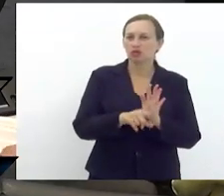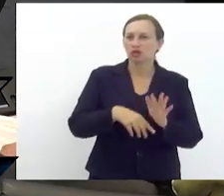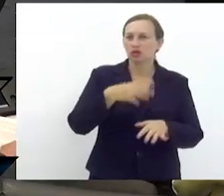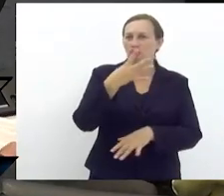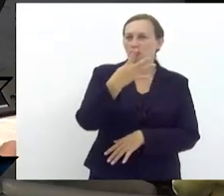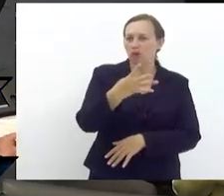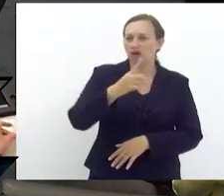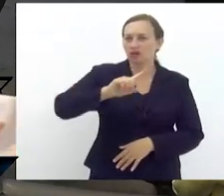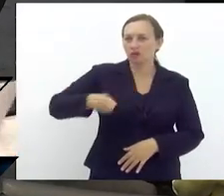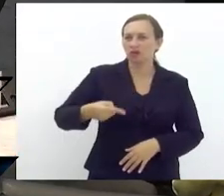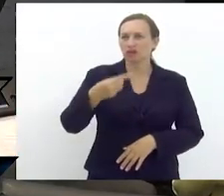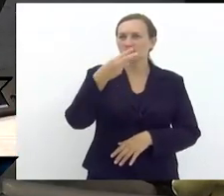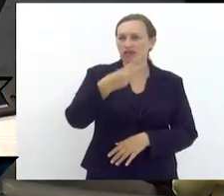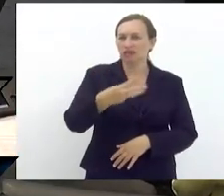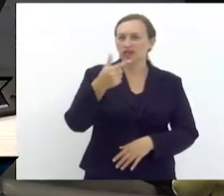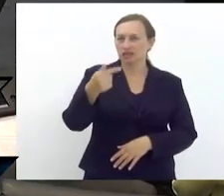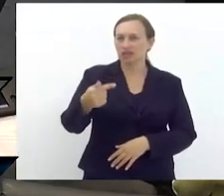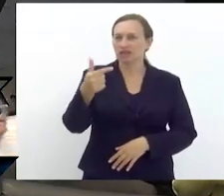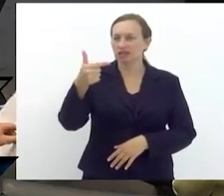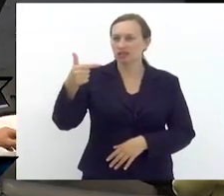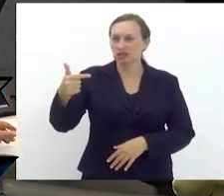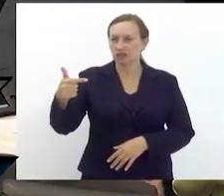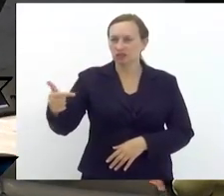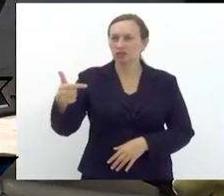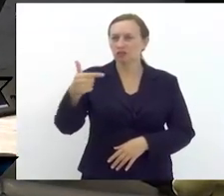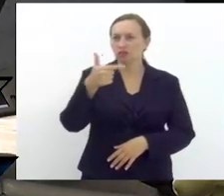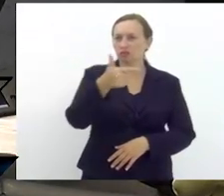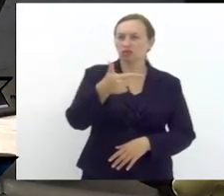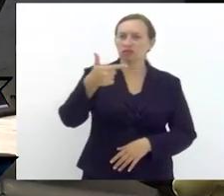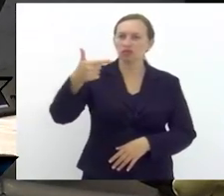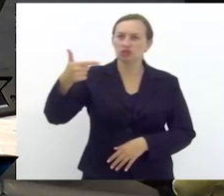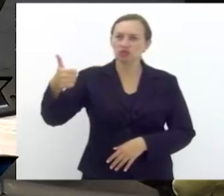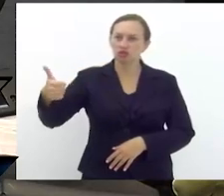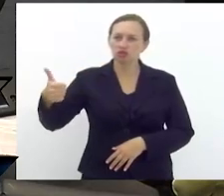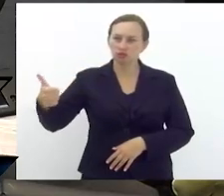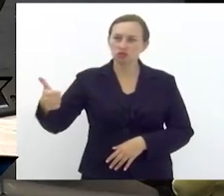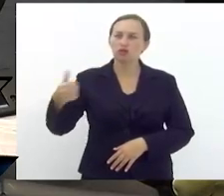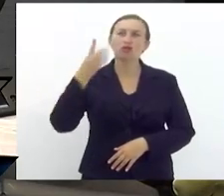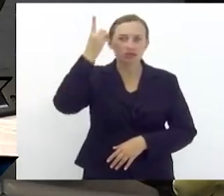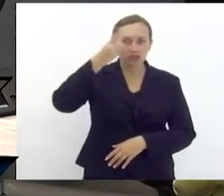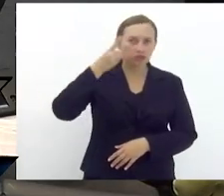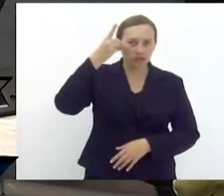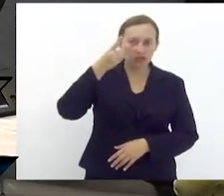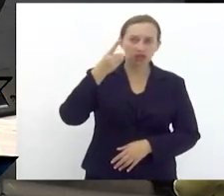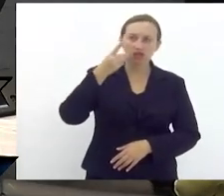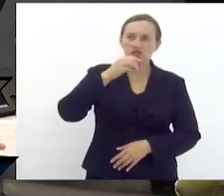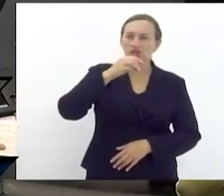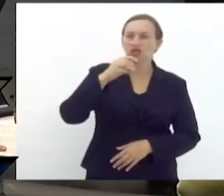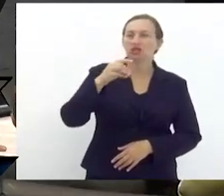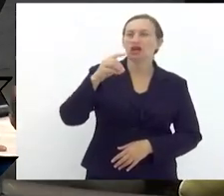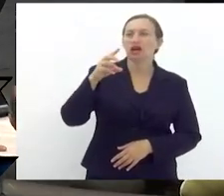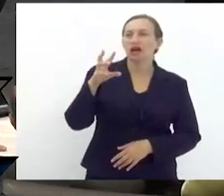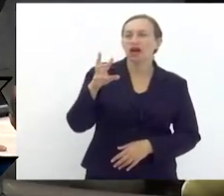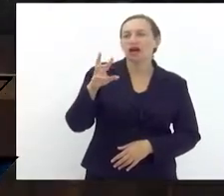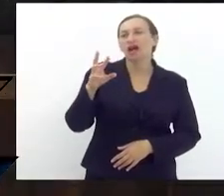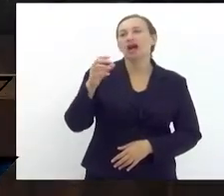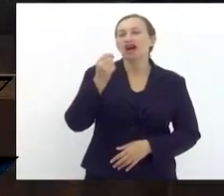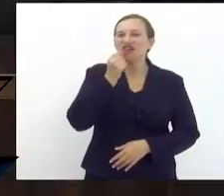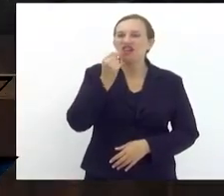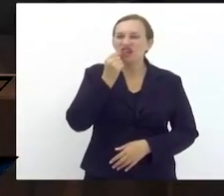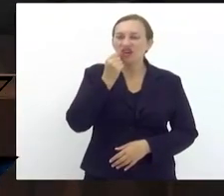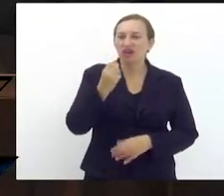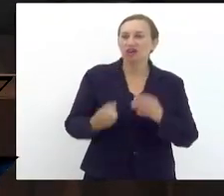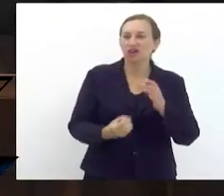número 4.372 de 2021 de autoria do deputado Giovani ratinho que determina a instalação de